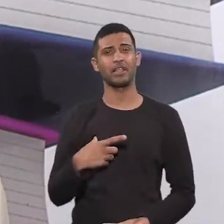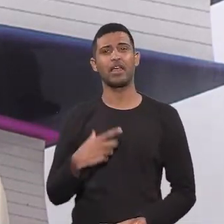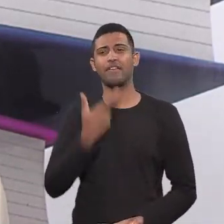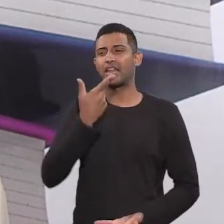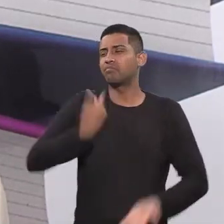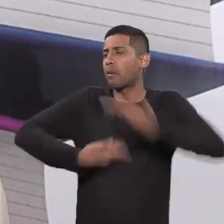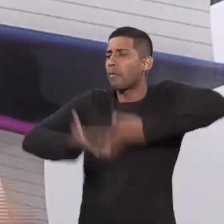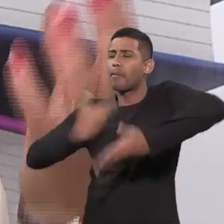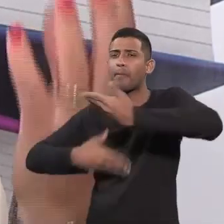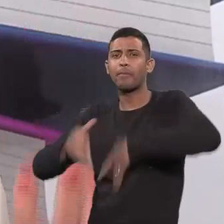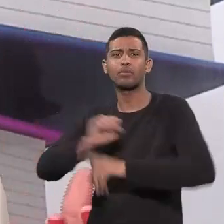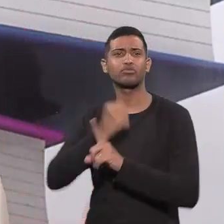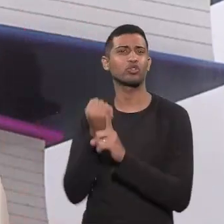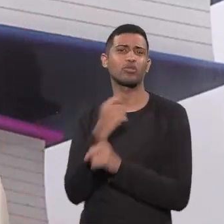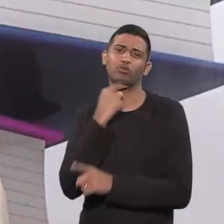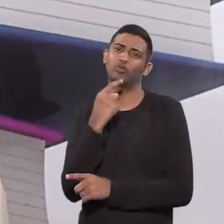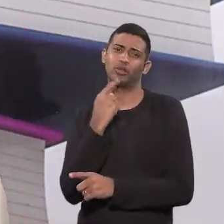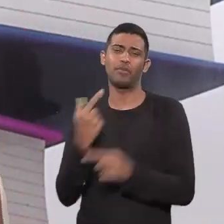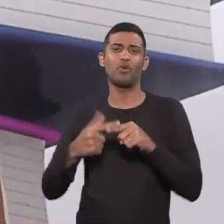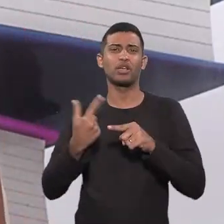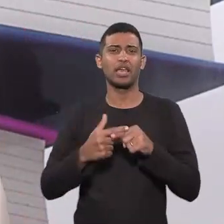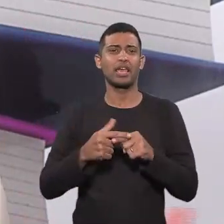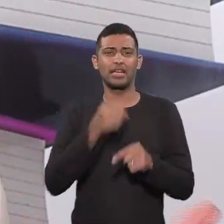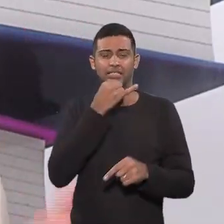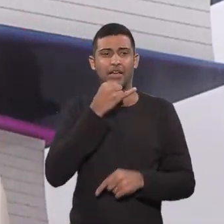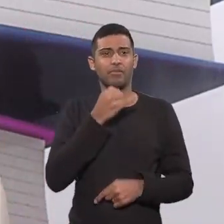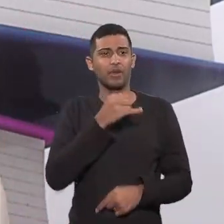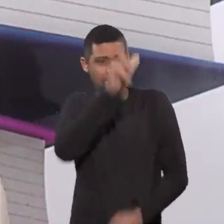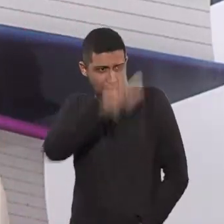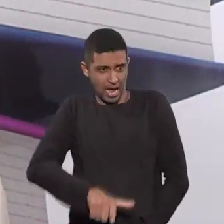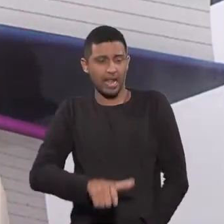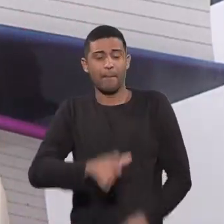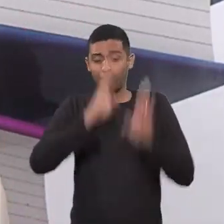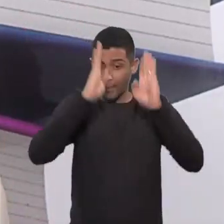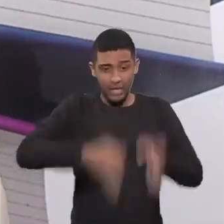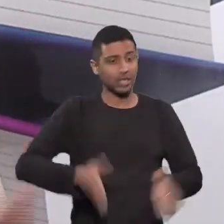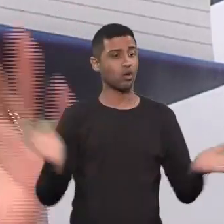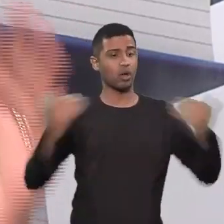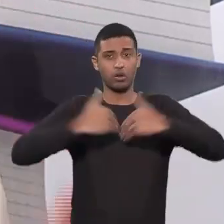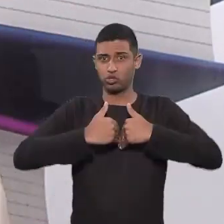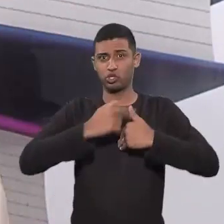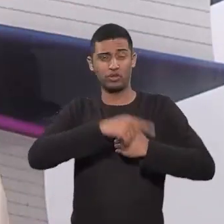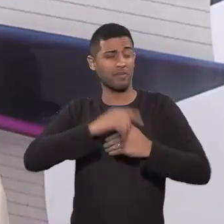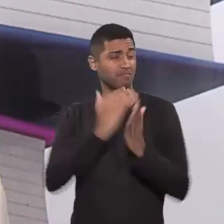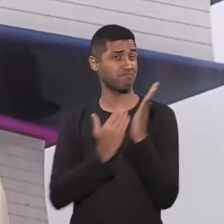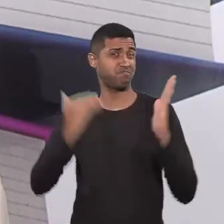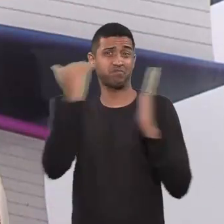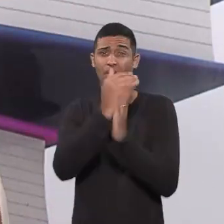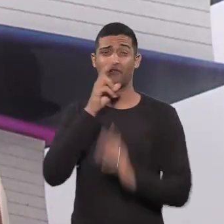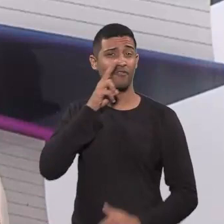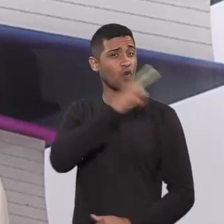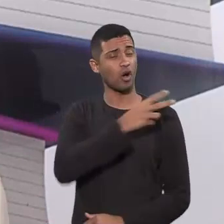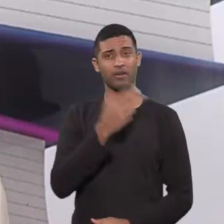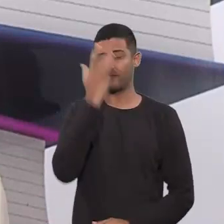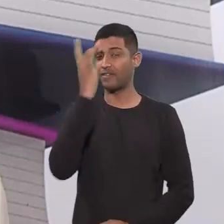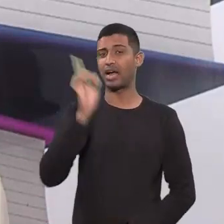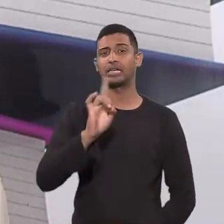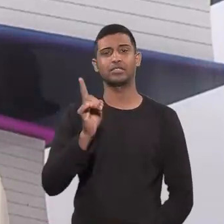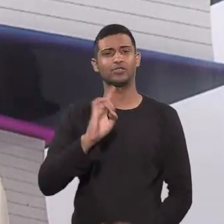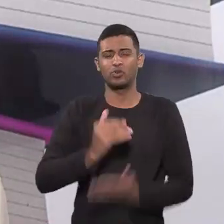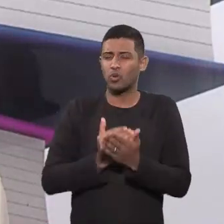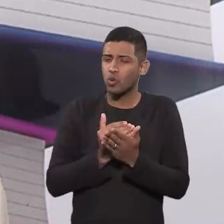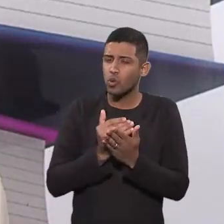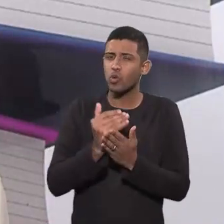de interação social, porque o quadro da criança autista, claro, tem vários graus, mas ele está no grau mais severo. Não é fácil.